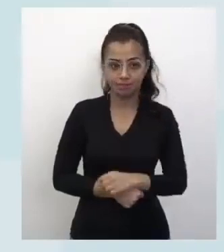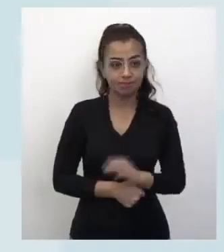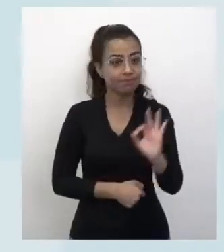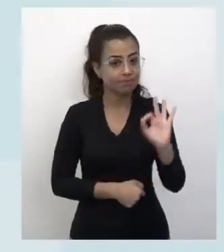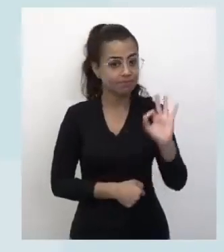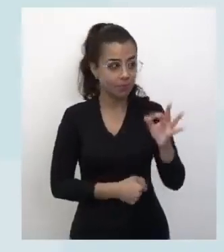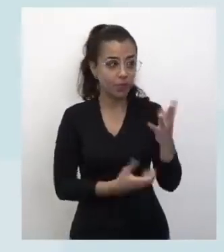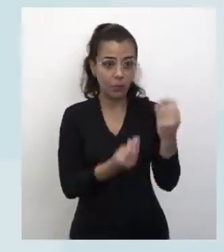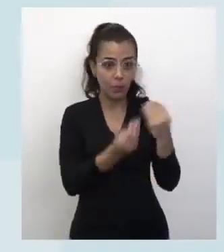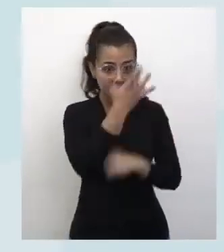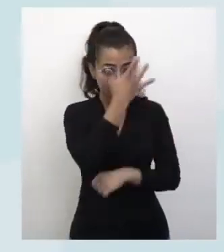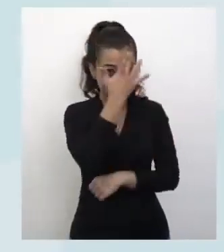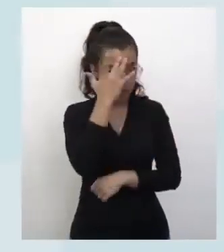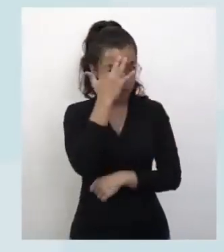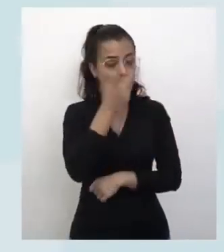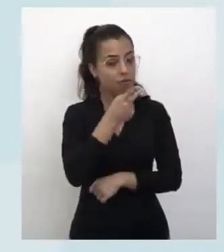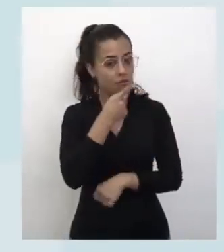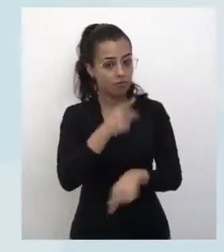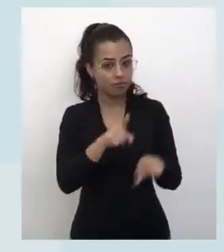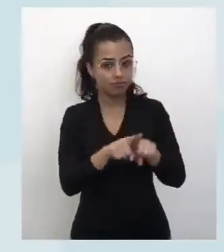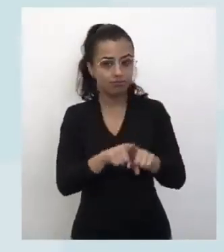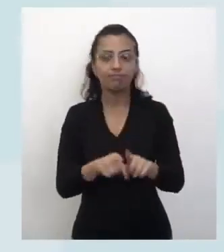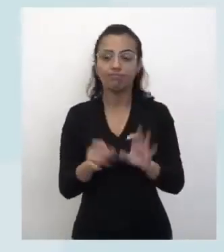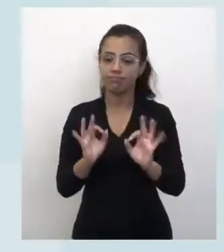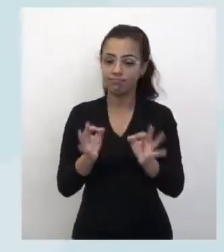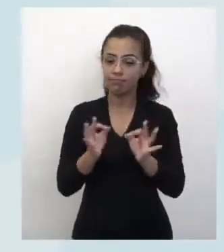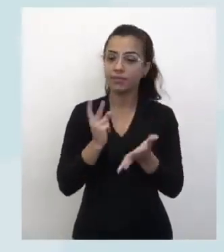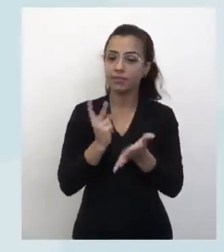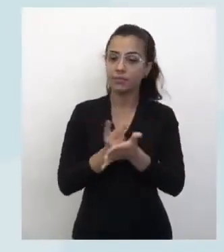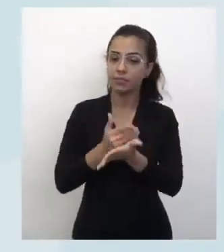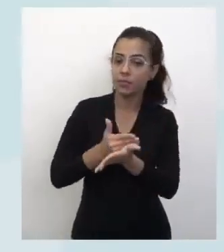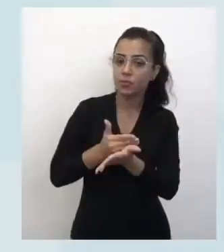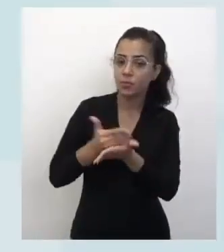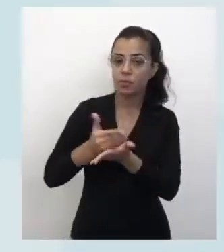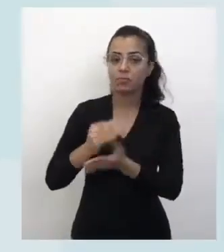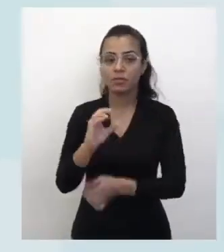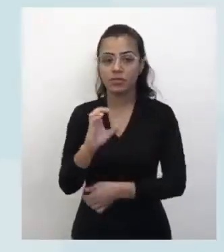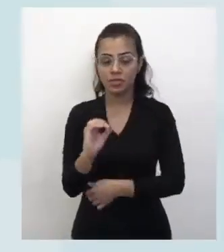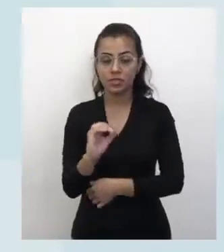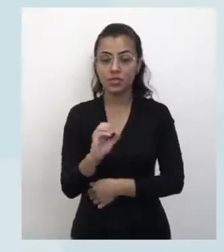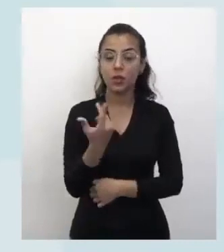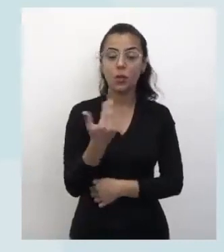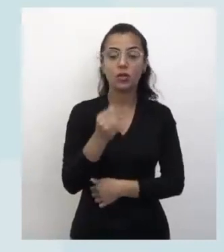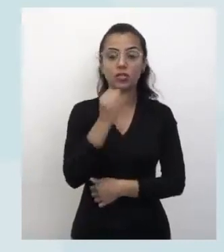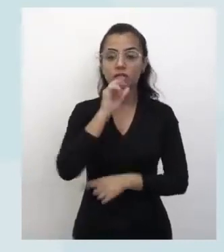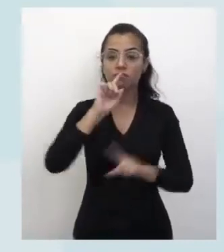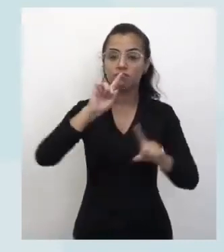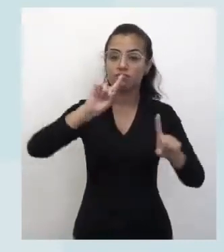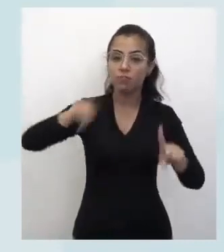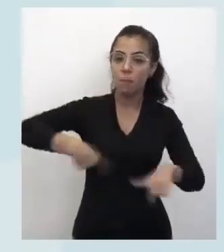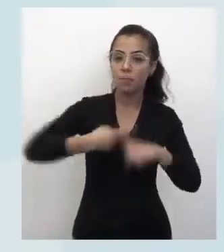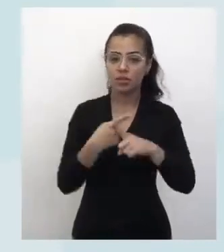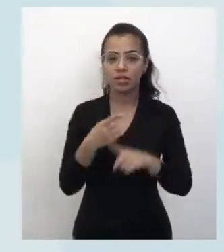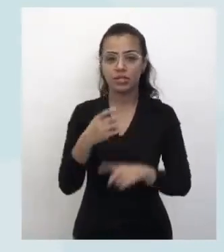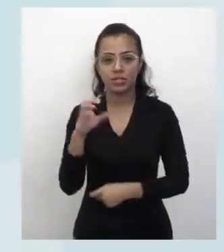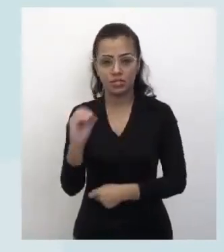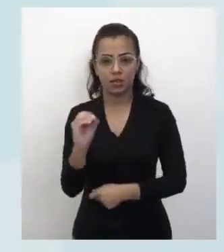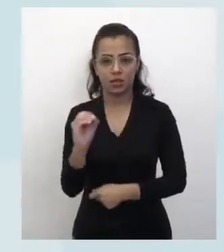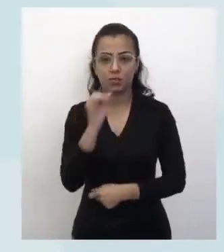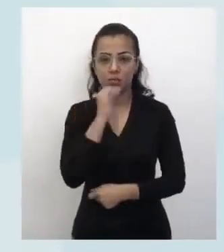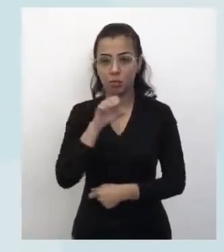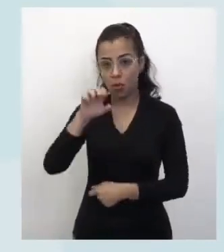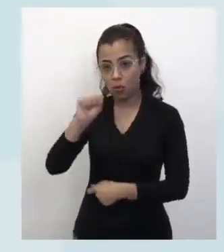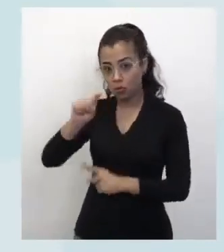por muitos aqui, viu, Jonas? Eu tenho que iniciar pelo 0, então Perfeito. é como se eu multiplicasse por 0. Então 8 vezes 0 aqui,